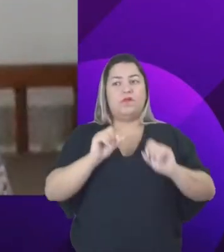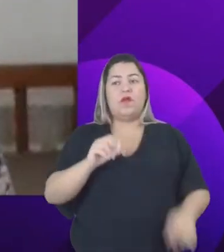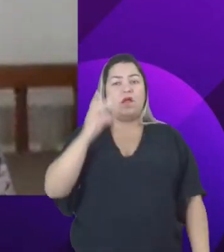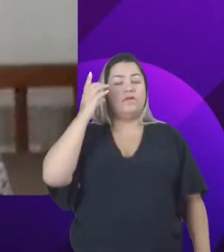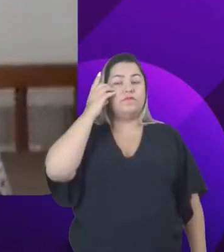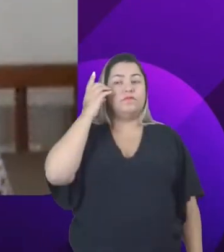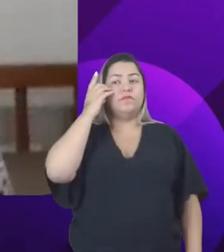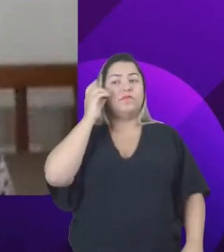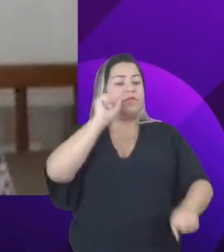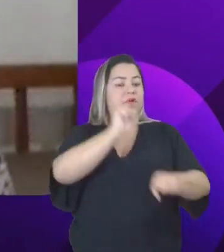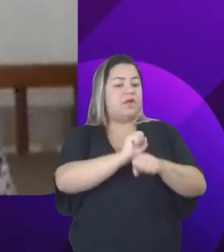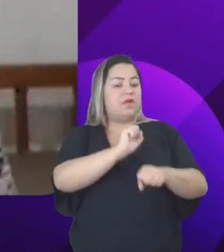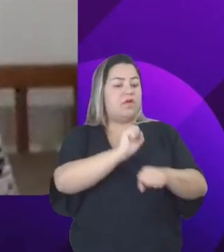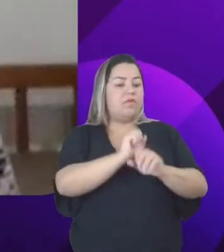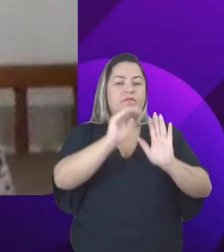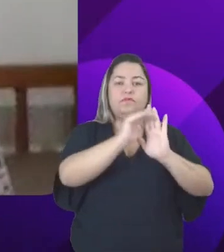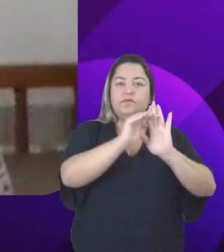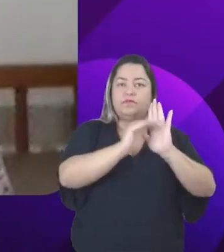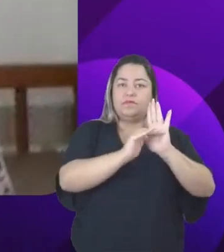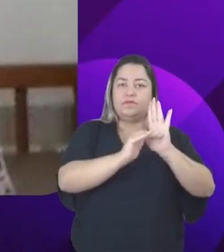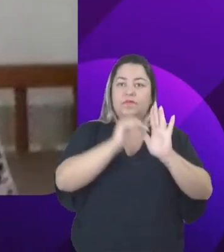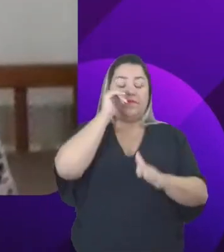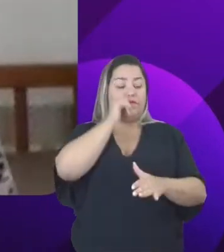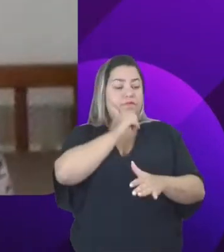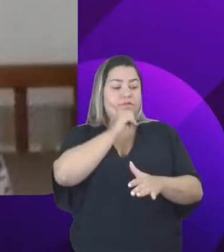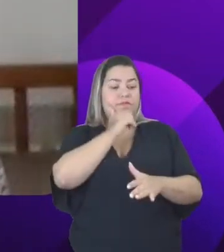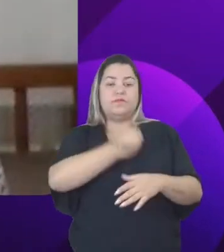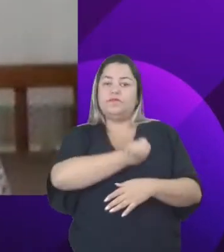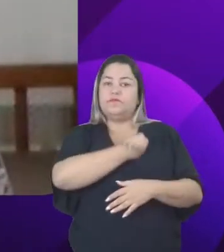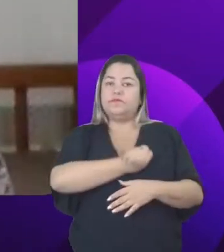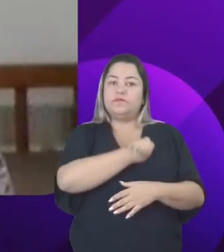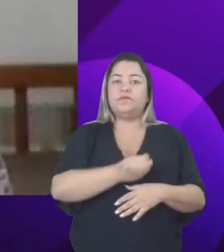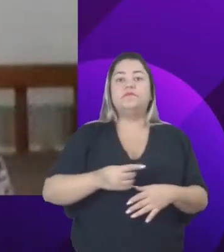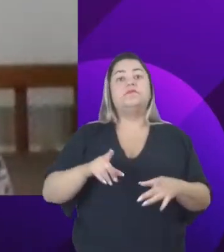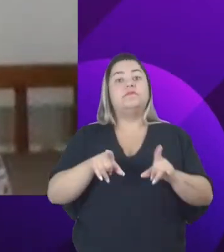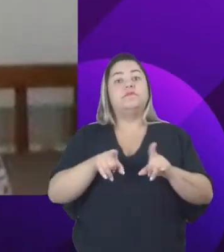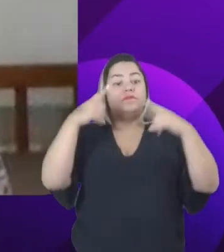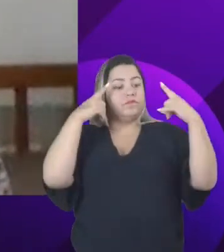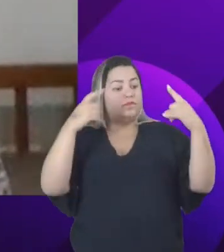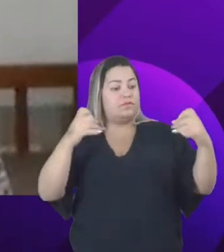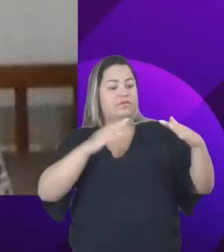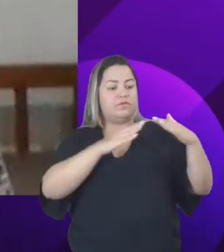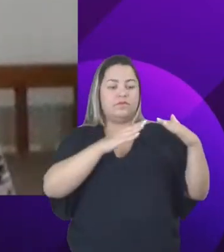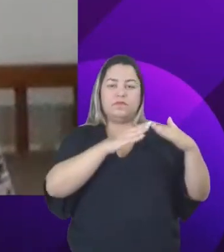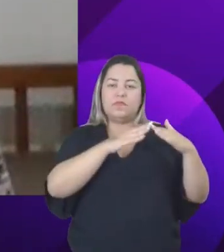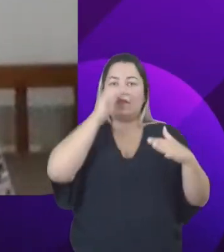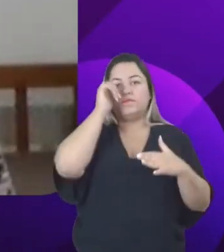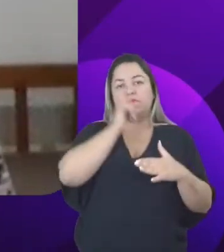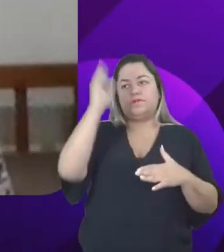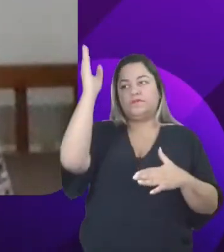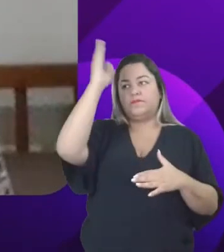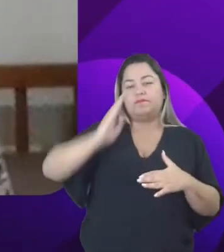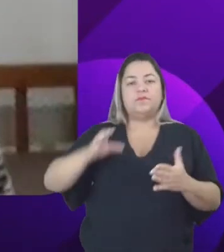foi interrompido. O programa Mulher Viver Sem Violência, onde estão as casas da mulher brasileira e